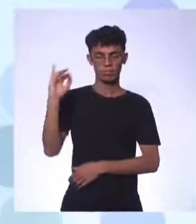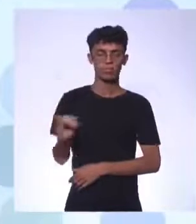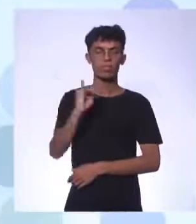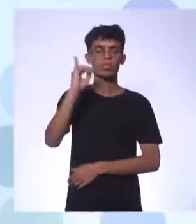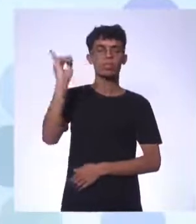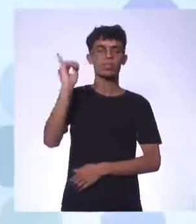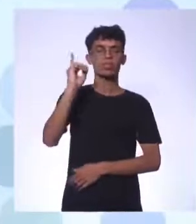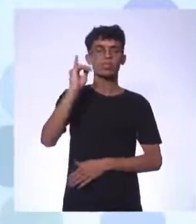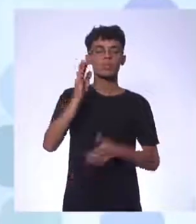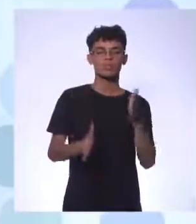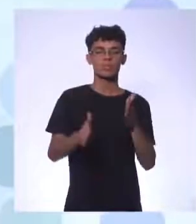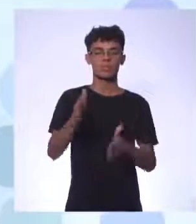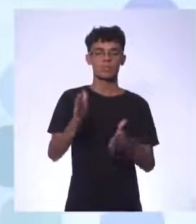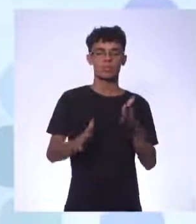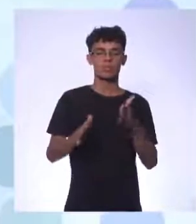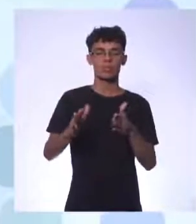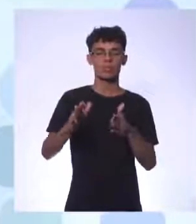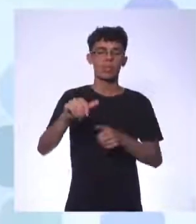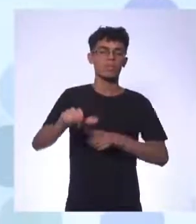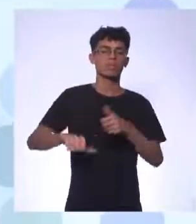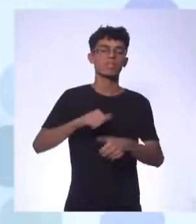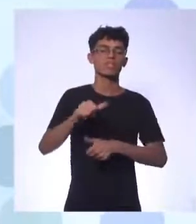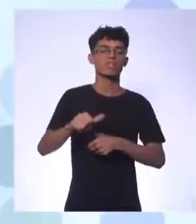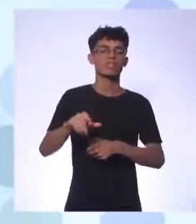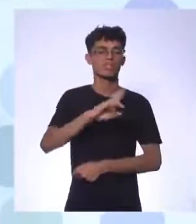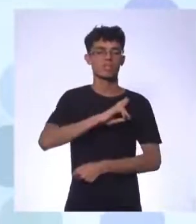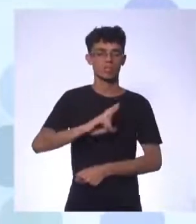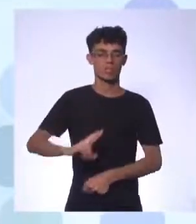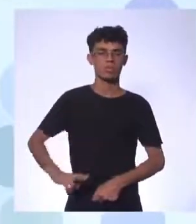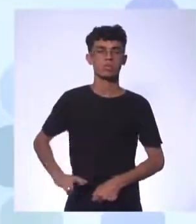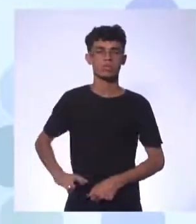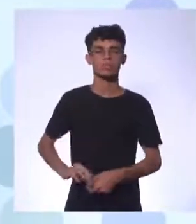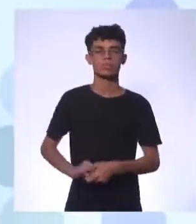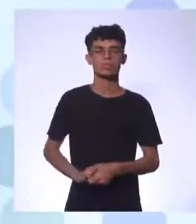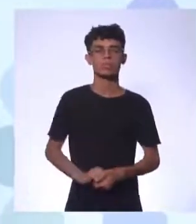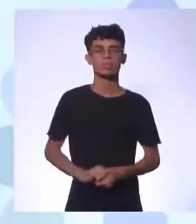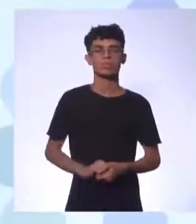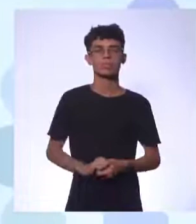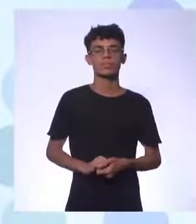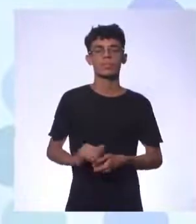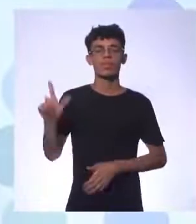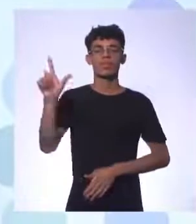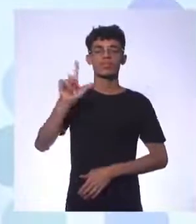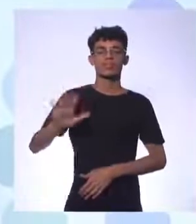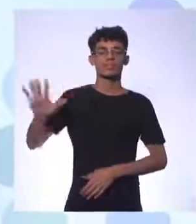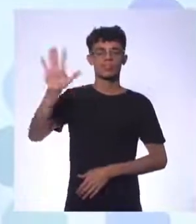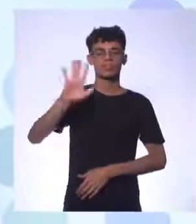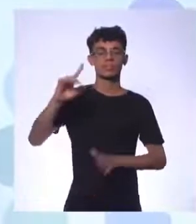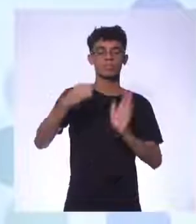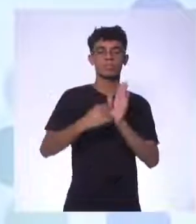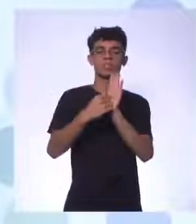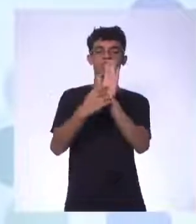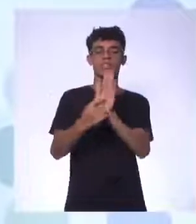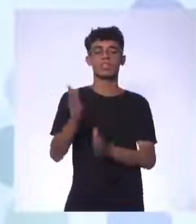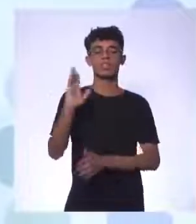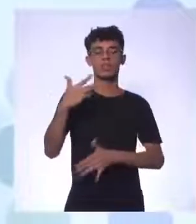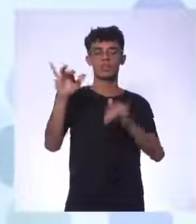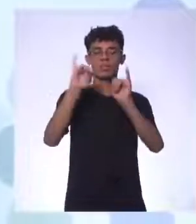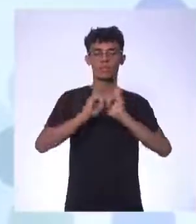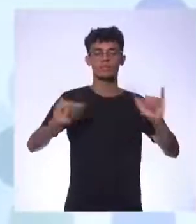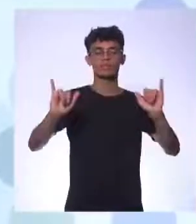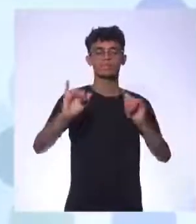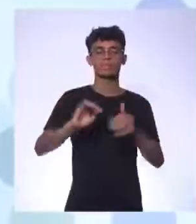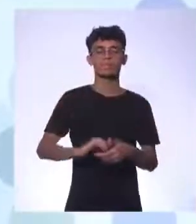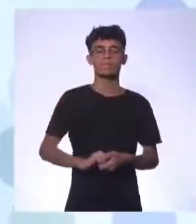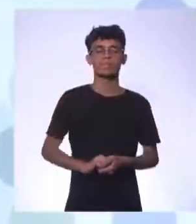esse período aí de transição do Império para a República. E para a gente ilustrar o que a gente está falando aqui, mais